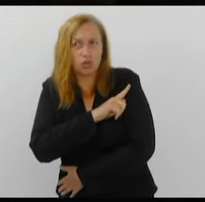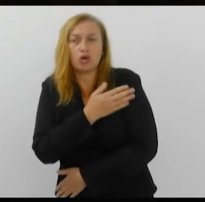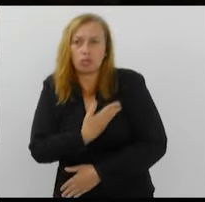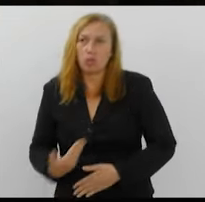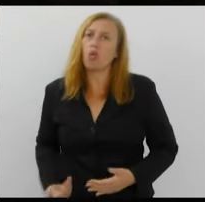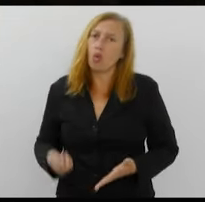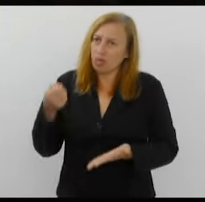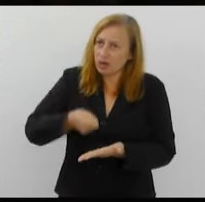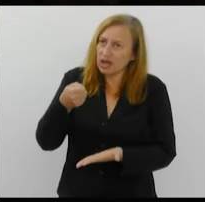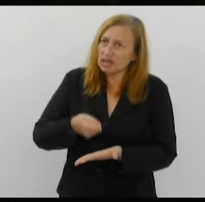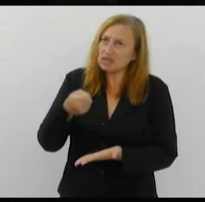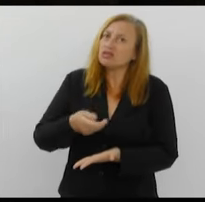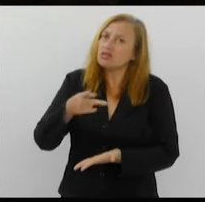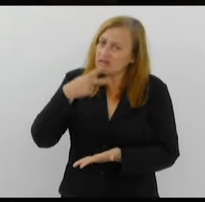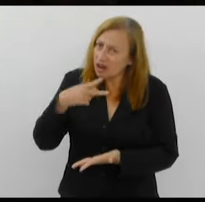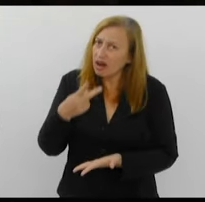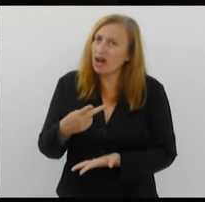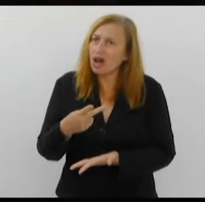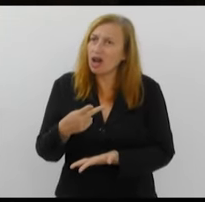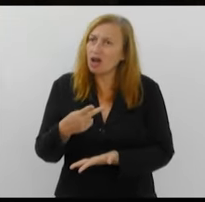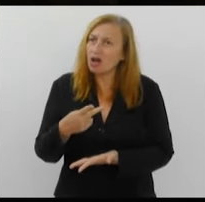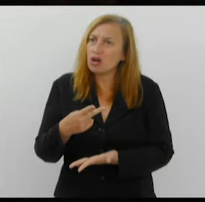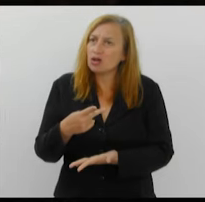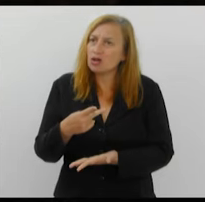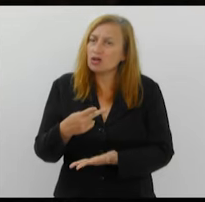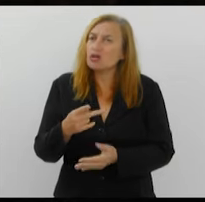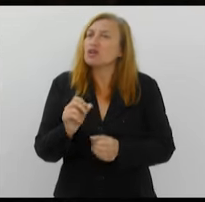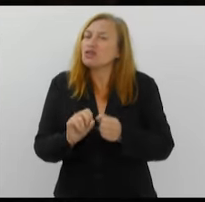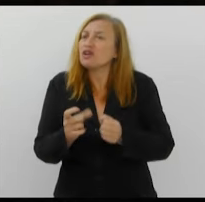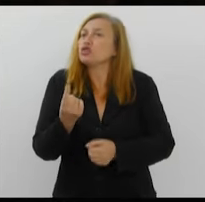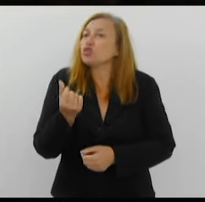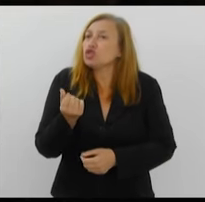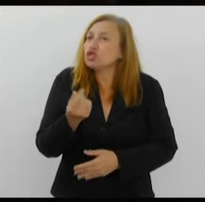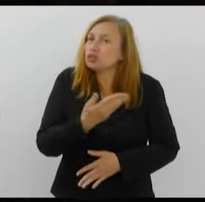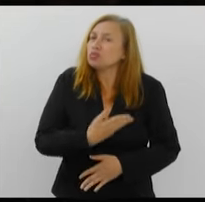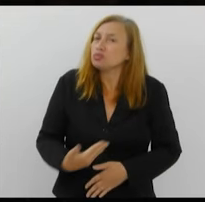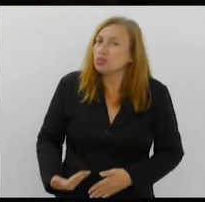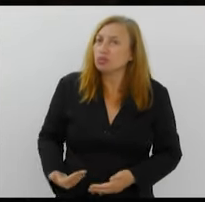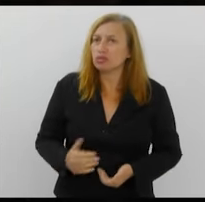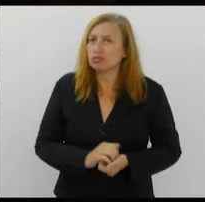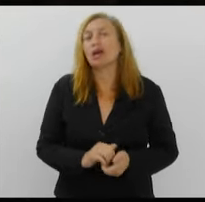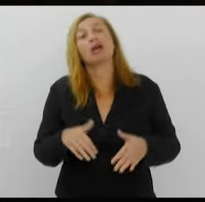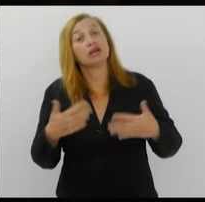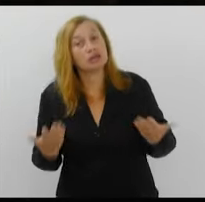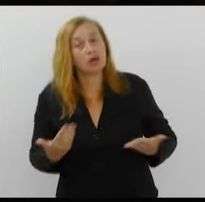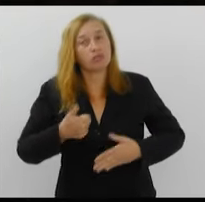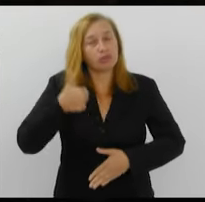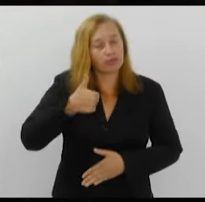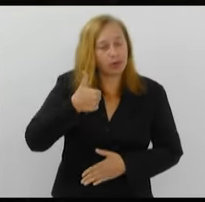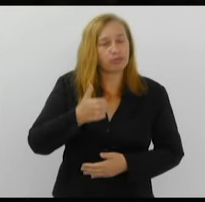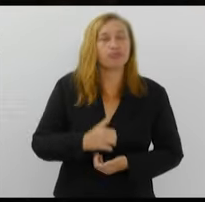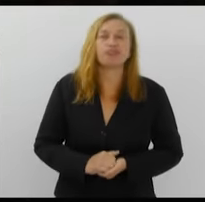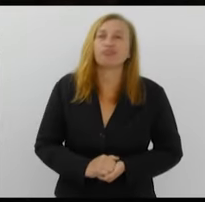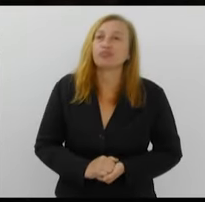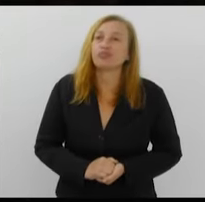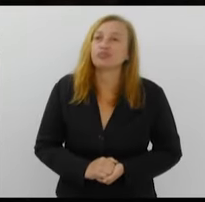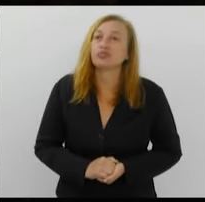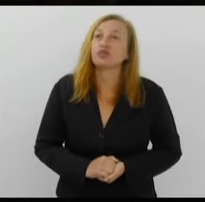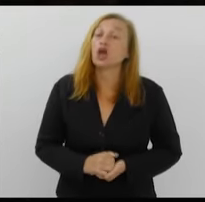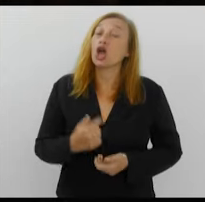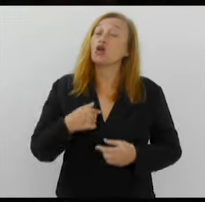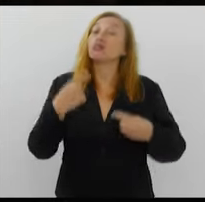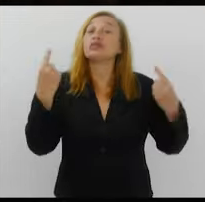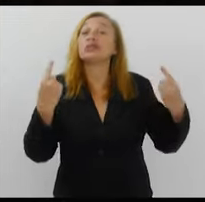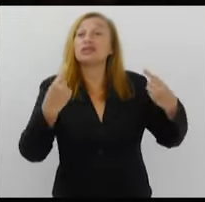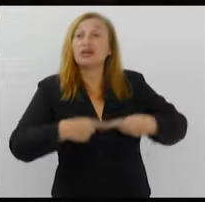dizer, dar contas, prestar contas do que faz com o dinheiro público. Então, primeiro questionamento que eu o